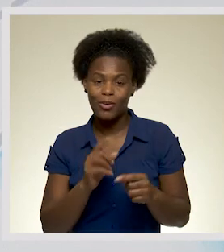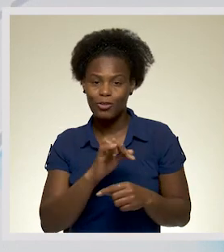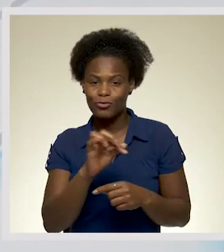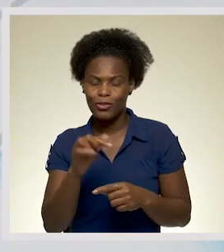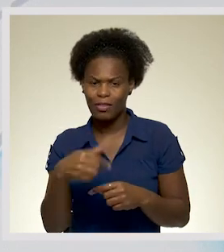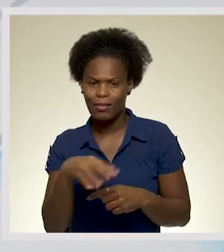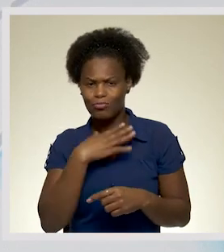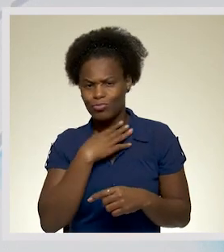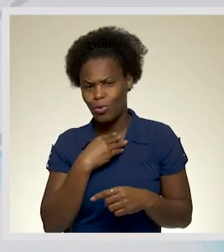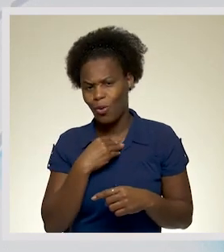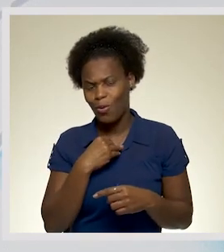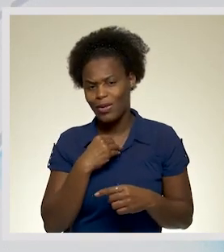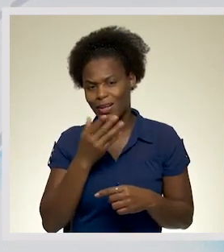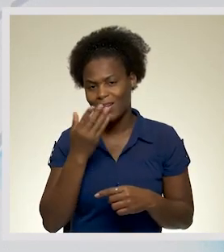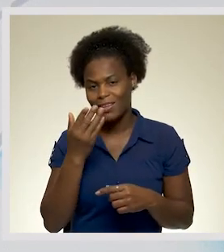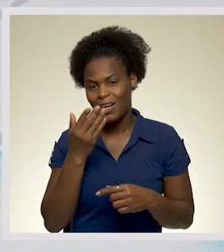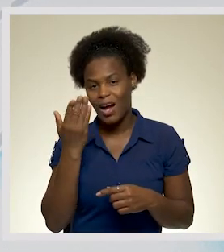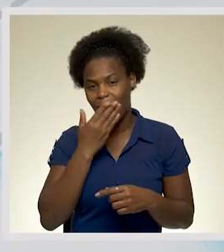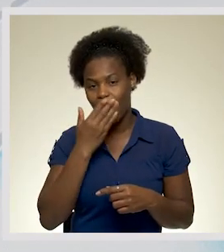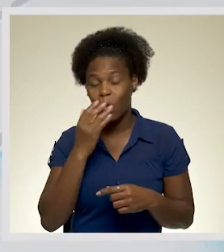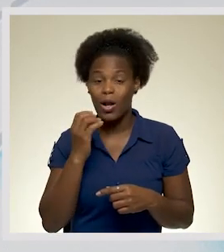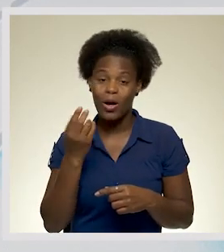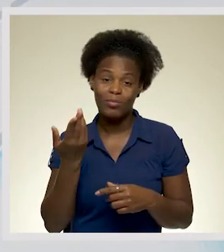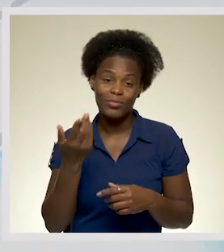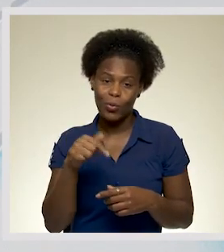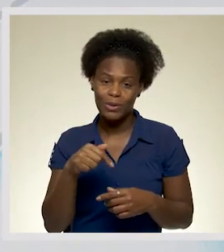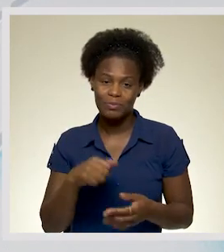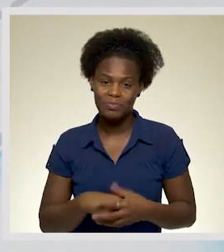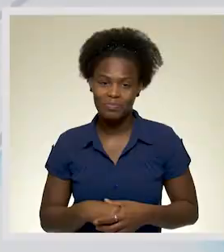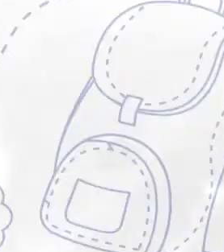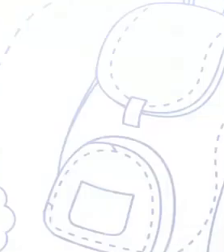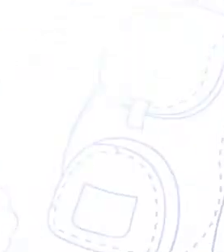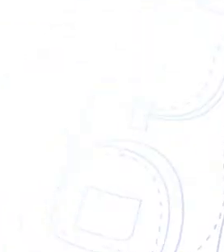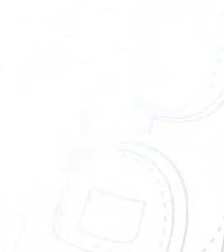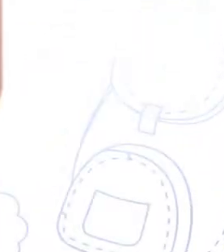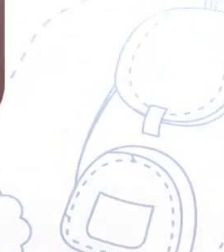gostado da nossa lição ou da nossa aula de hoje. Até a próxima.